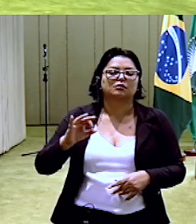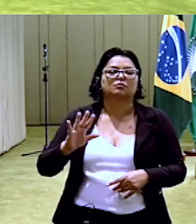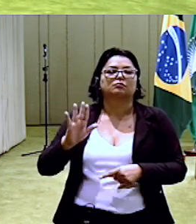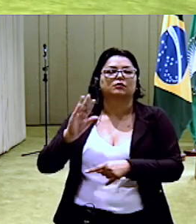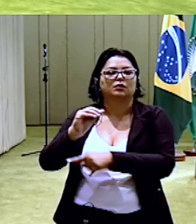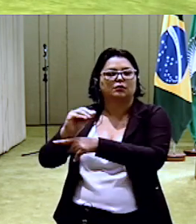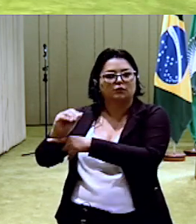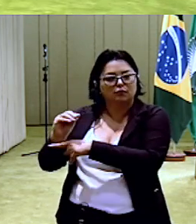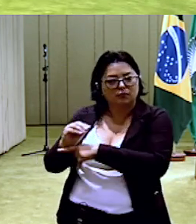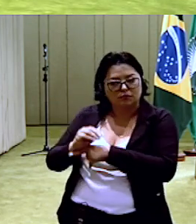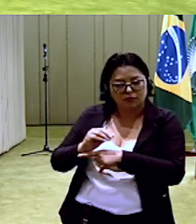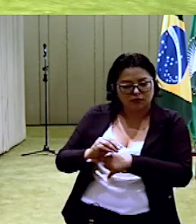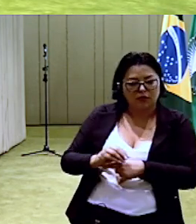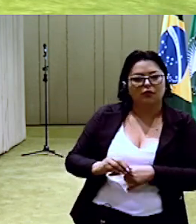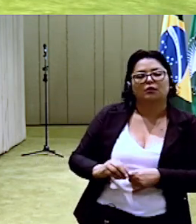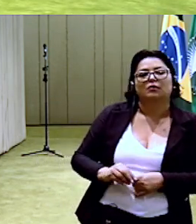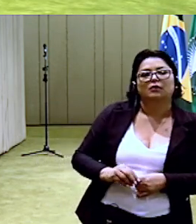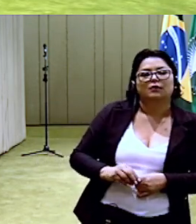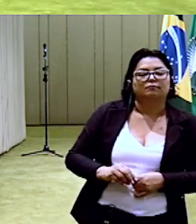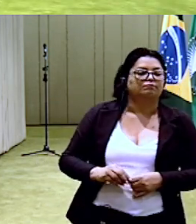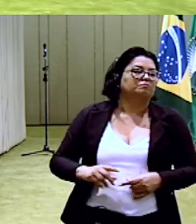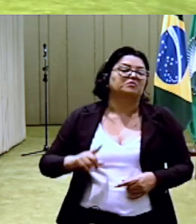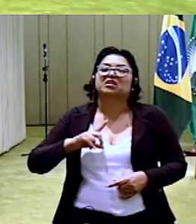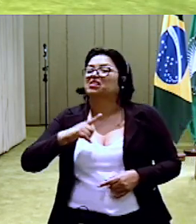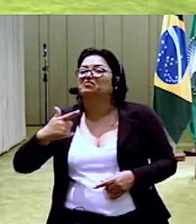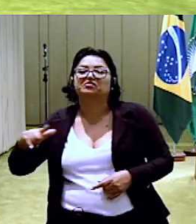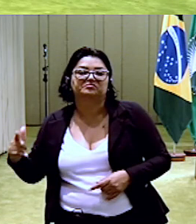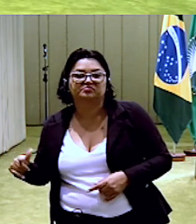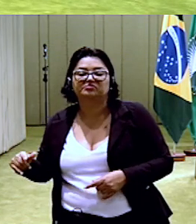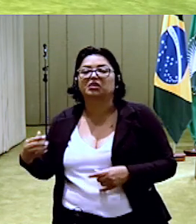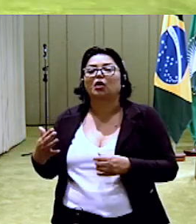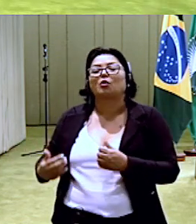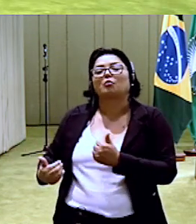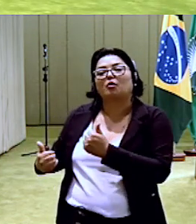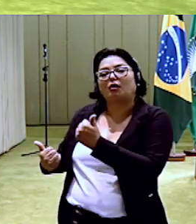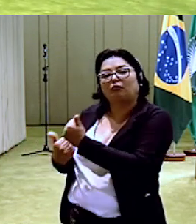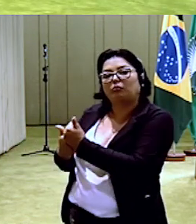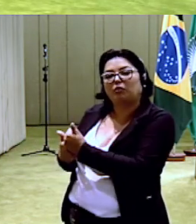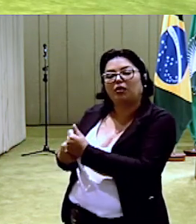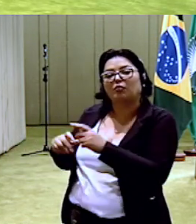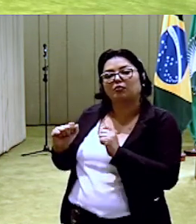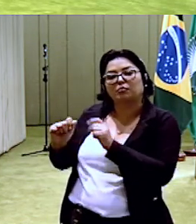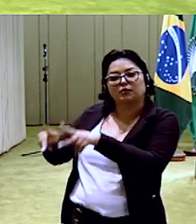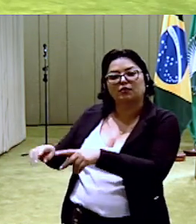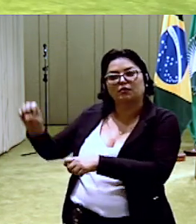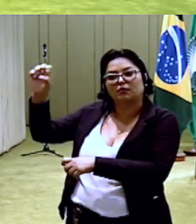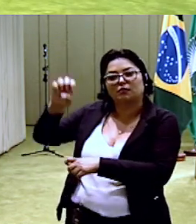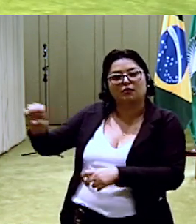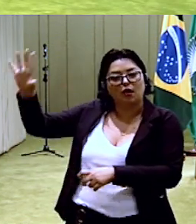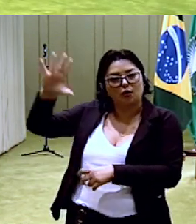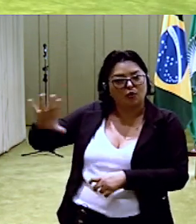necessidades das pessoas que vão para as reformas na Europa. Então terão que encontrar investimentos com maior retorno, e